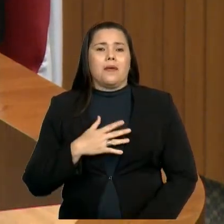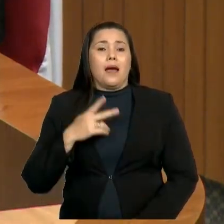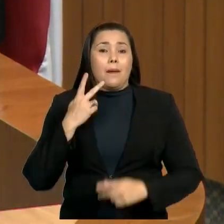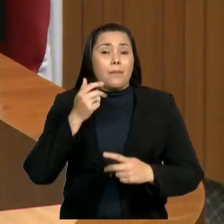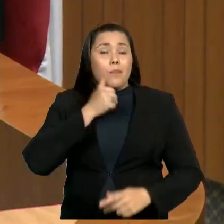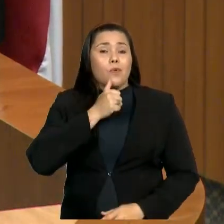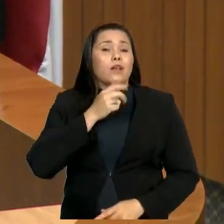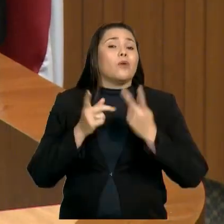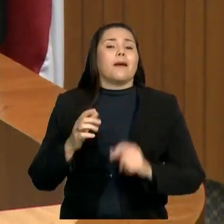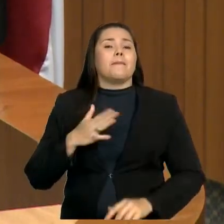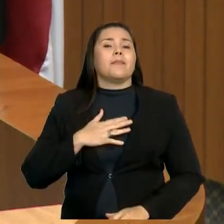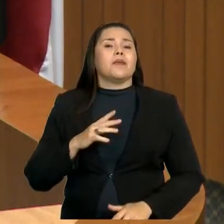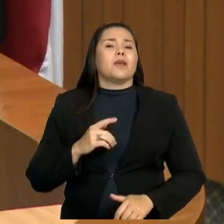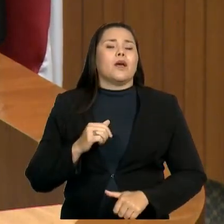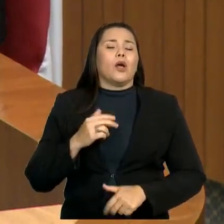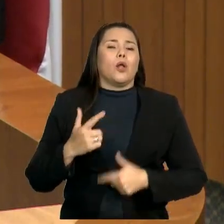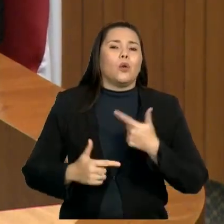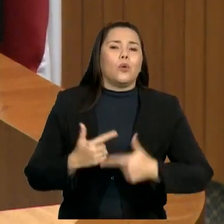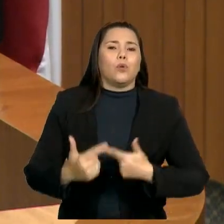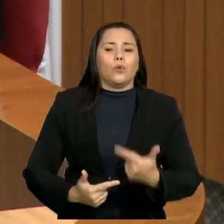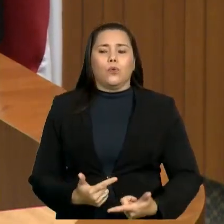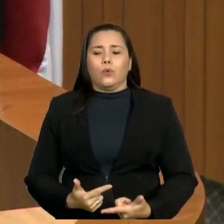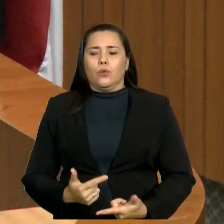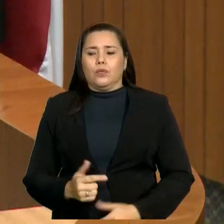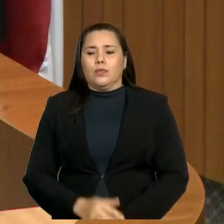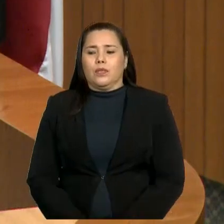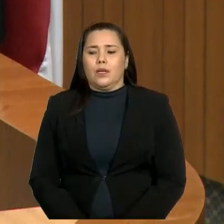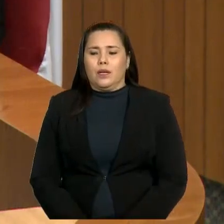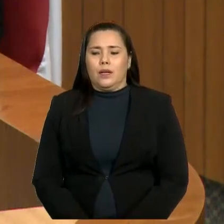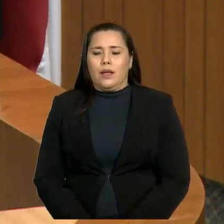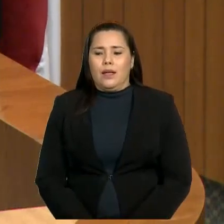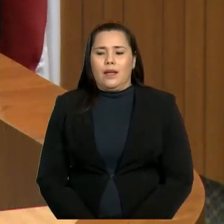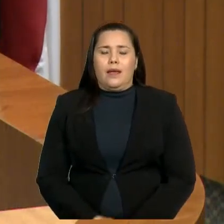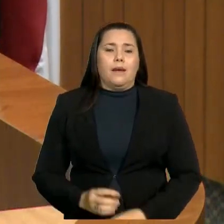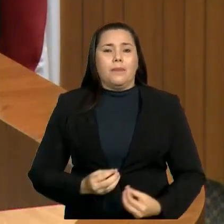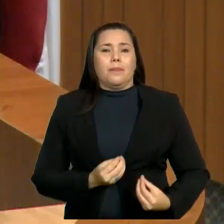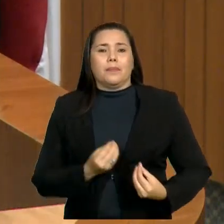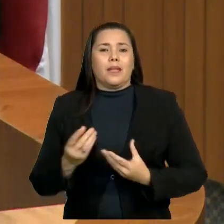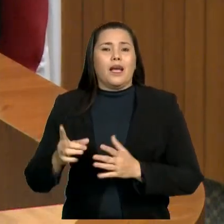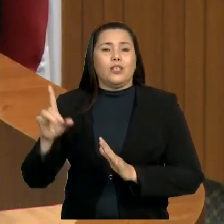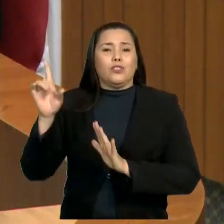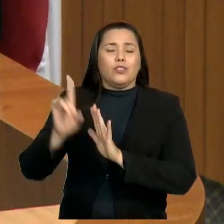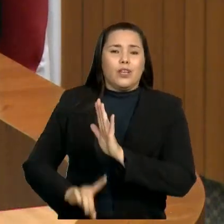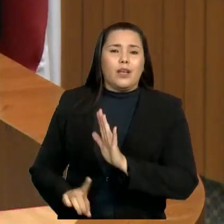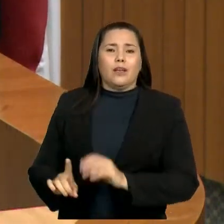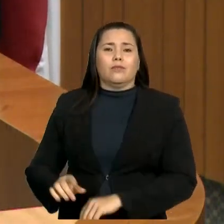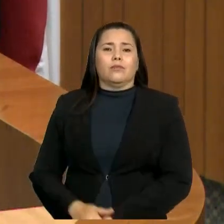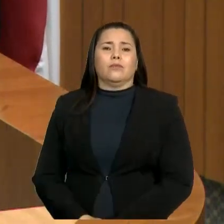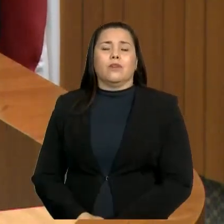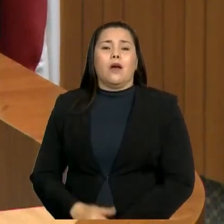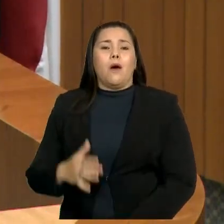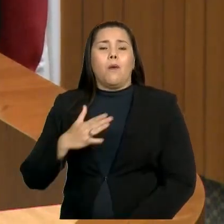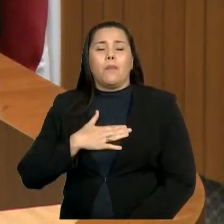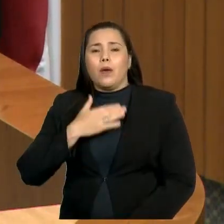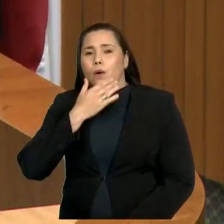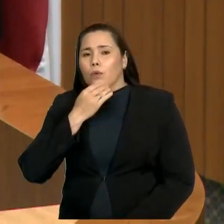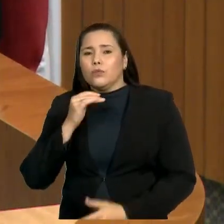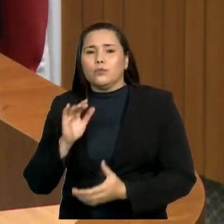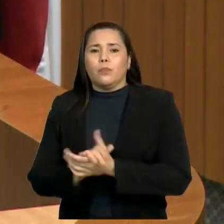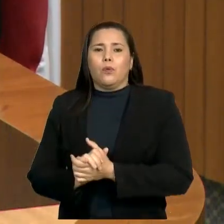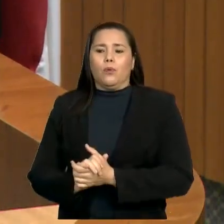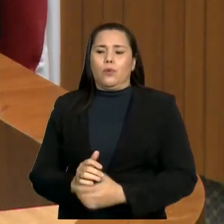é para garantir de dar direitos fundamentais ao meu esposo e aos outros internos do injusto sistema